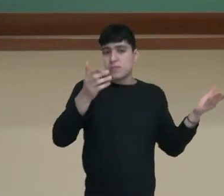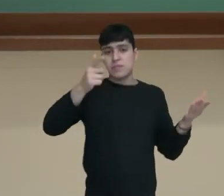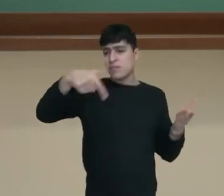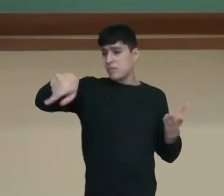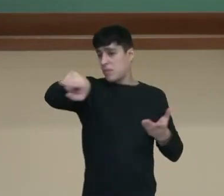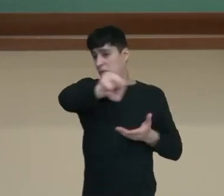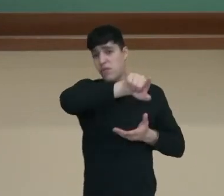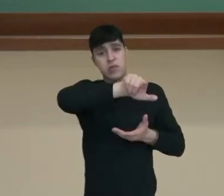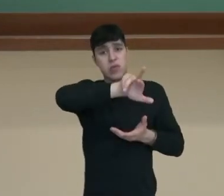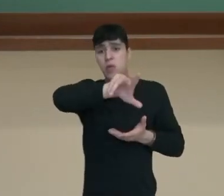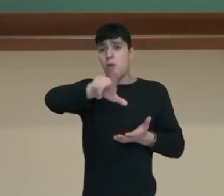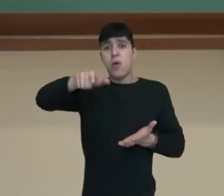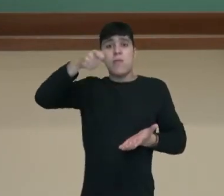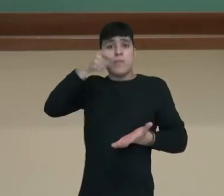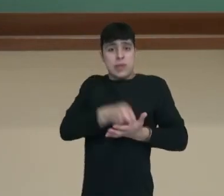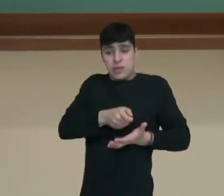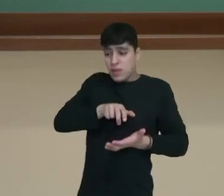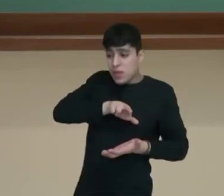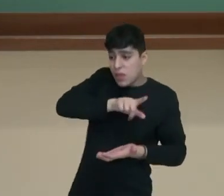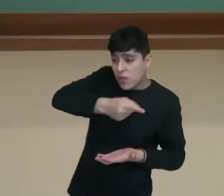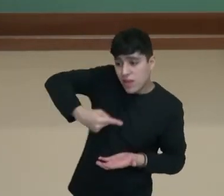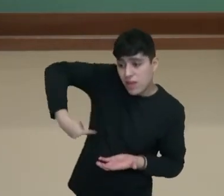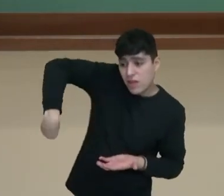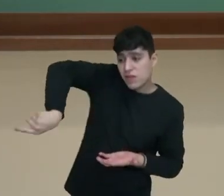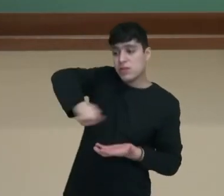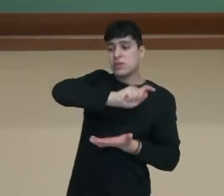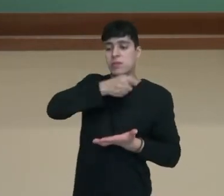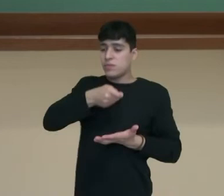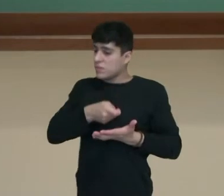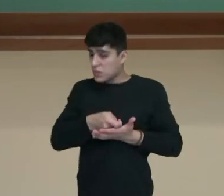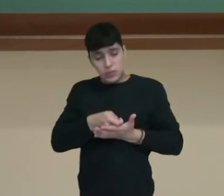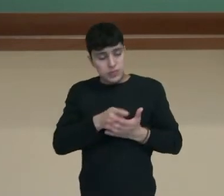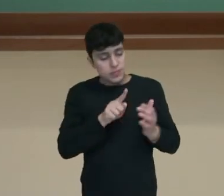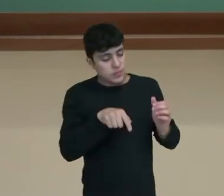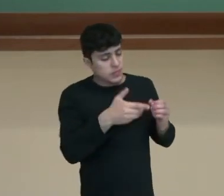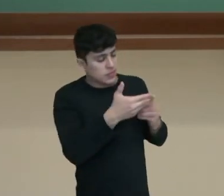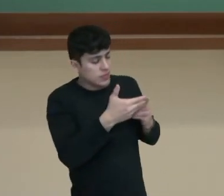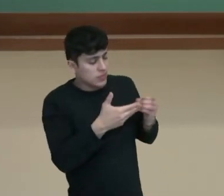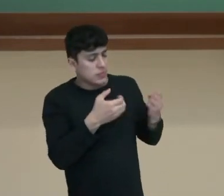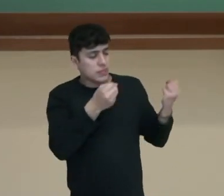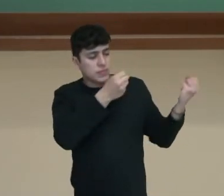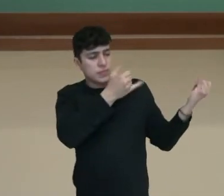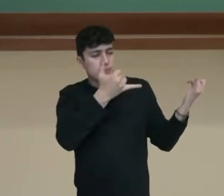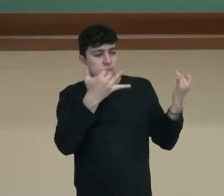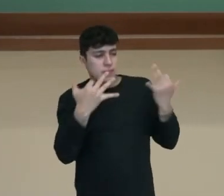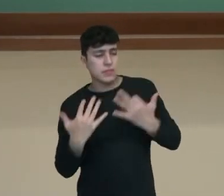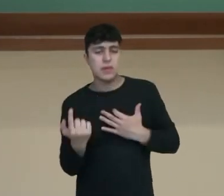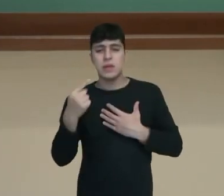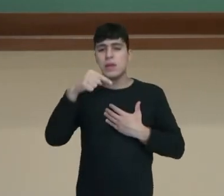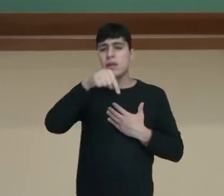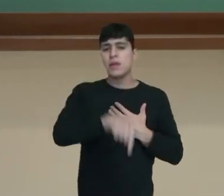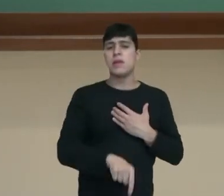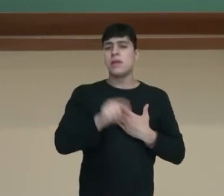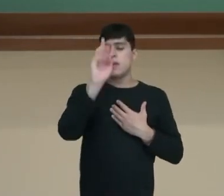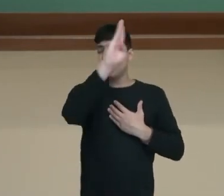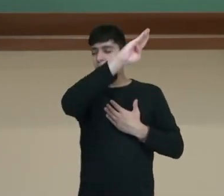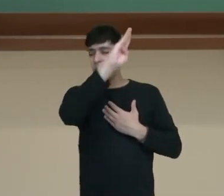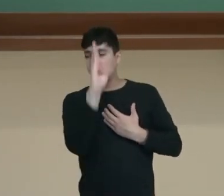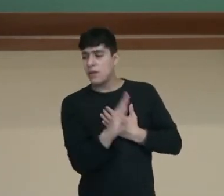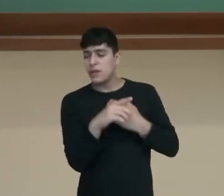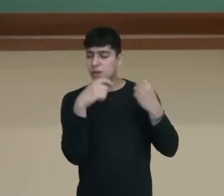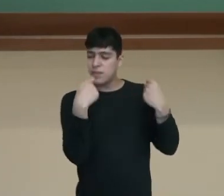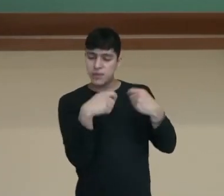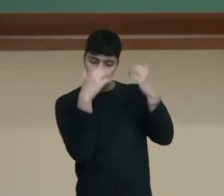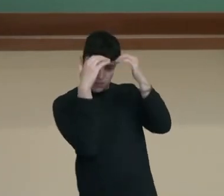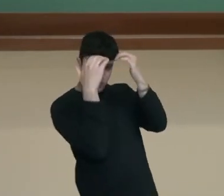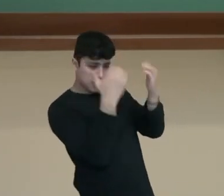uma religião ou outra, né? Ele assume o compromisso de falar, não, aqui no Brasil, né, as leis devem ser cumpridas